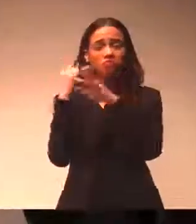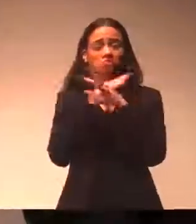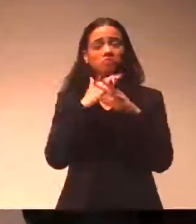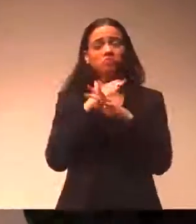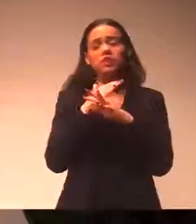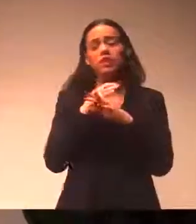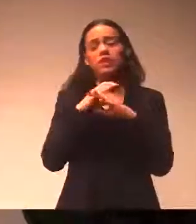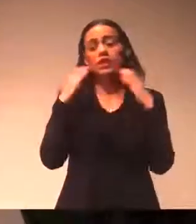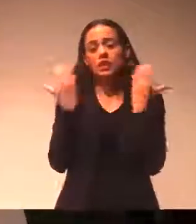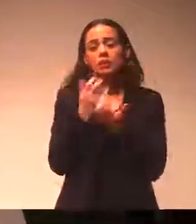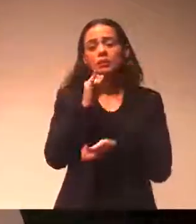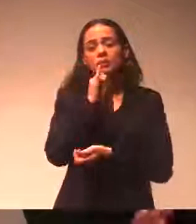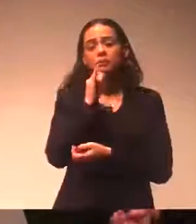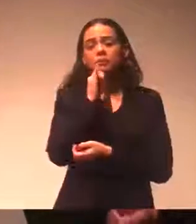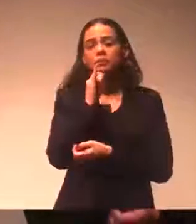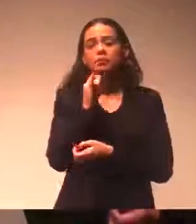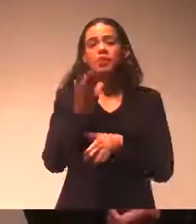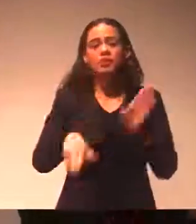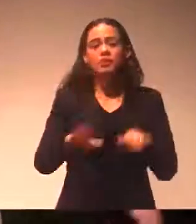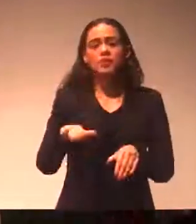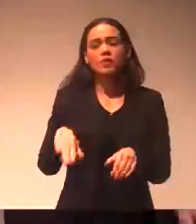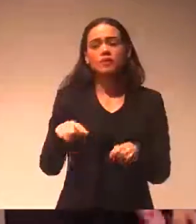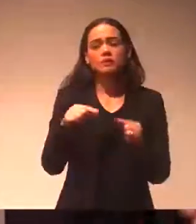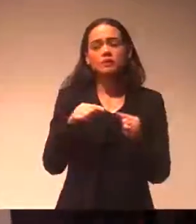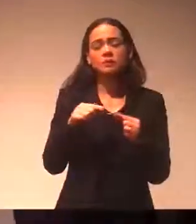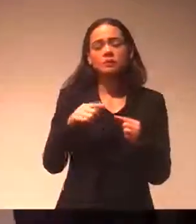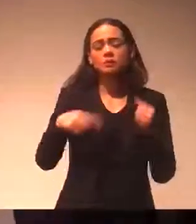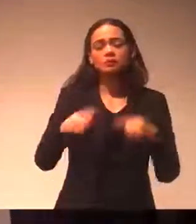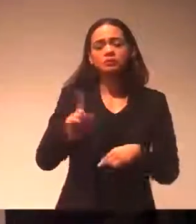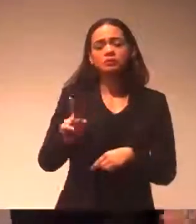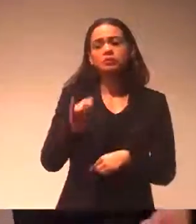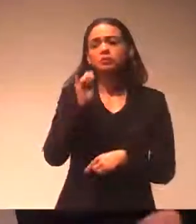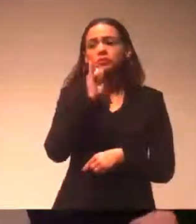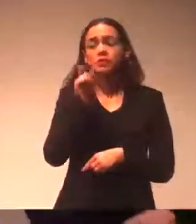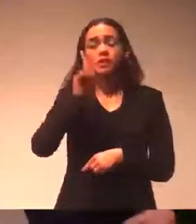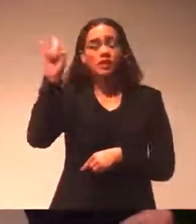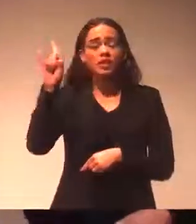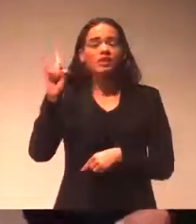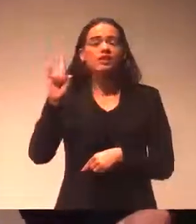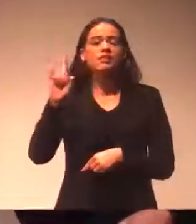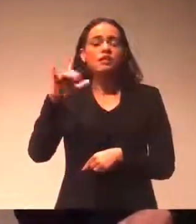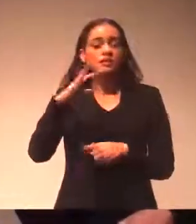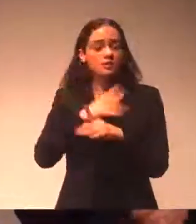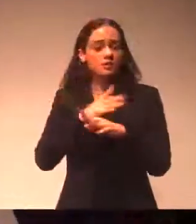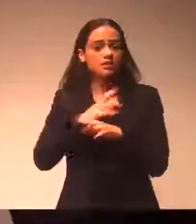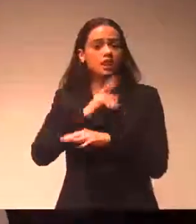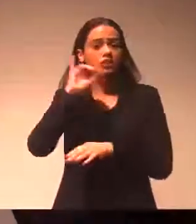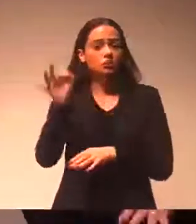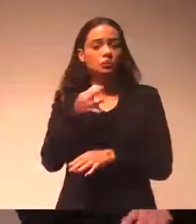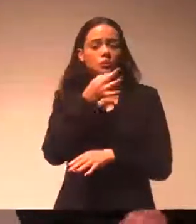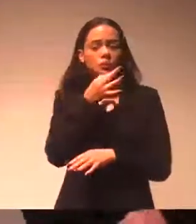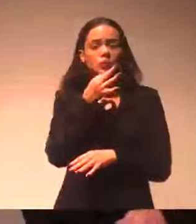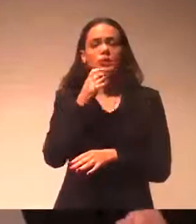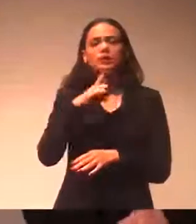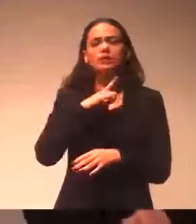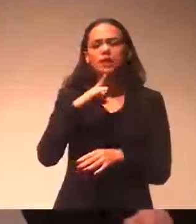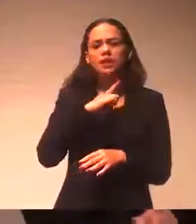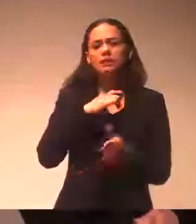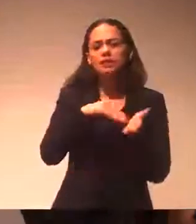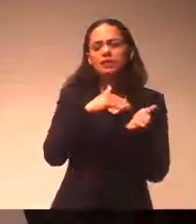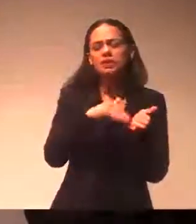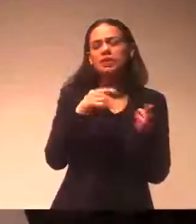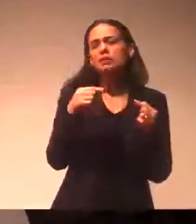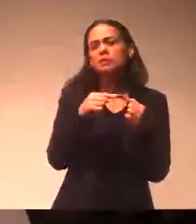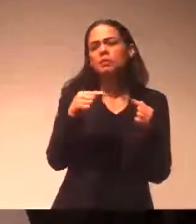Executivo, como Jundiaí, por exemplo, tem uma secretaria só para responder os vereadores, chamar os vereadores, encaminhar e-mail, encaminhar memorandos,